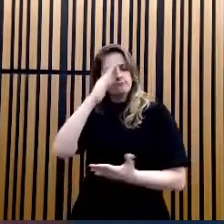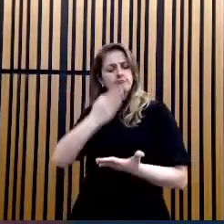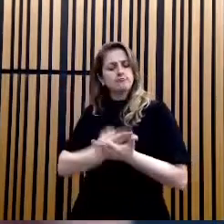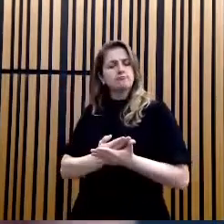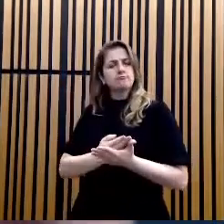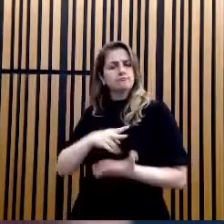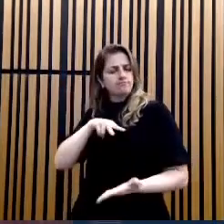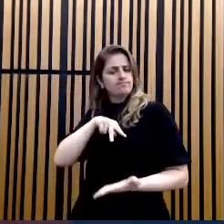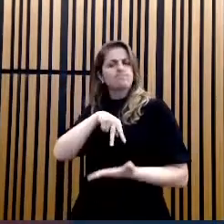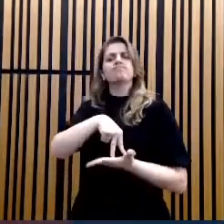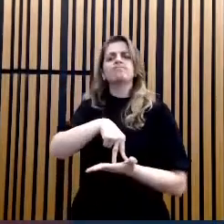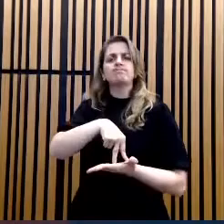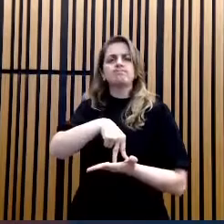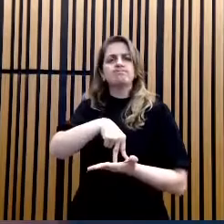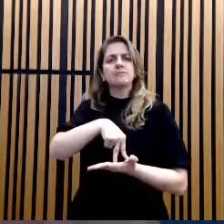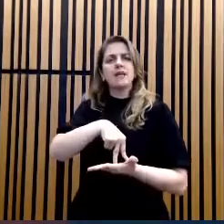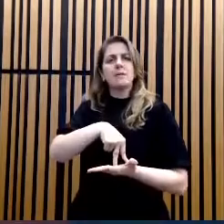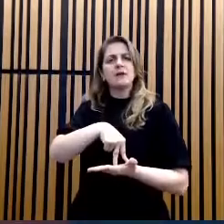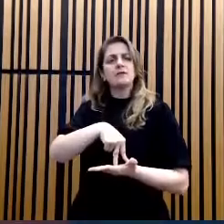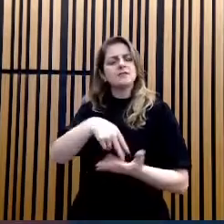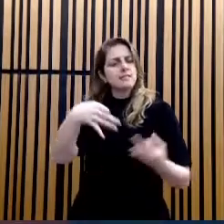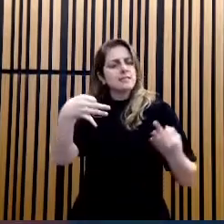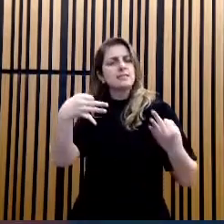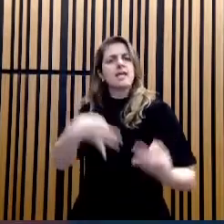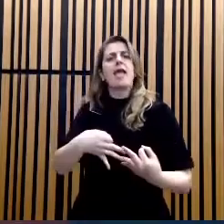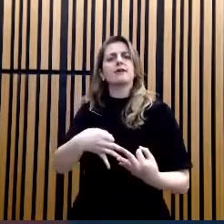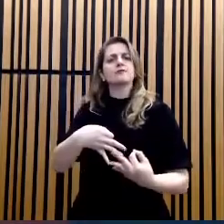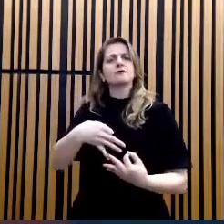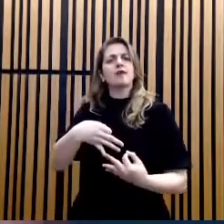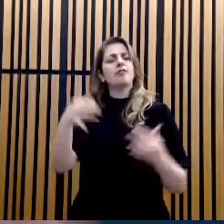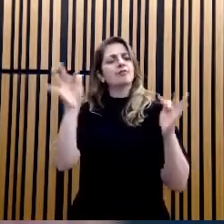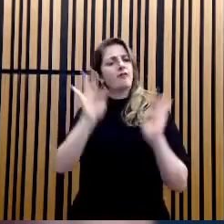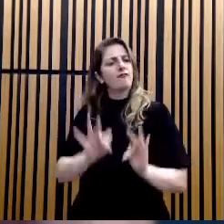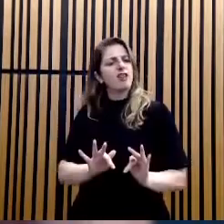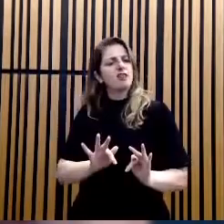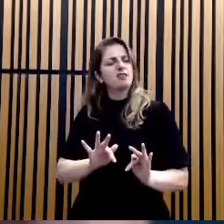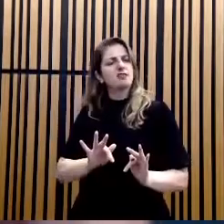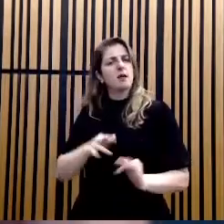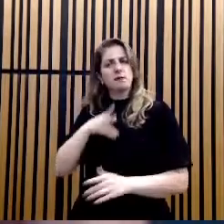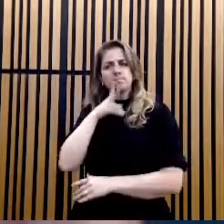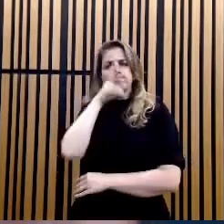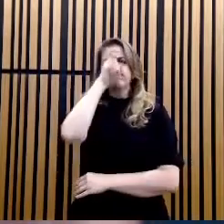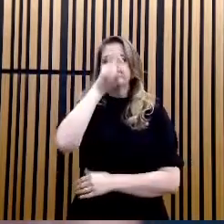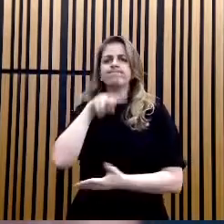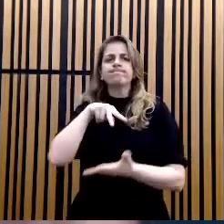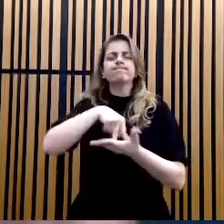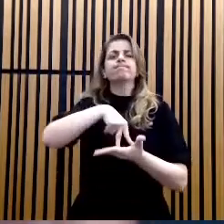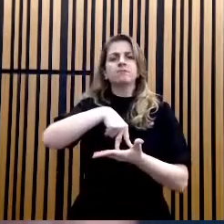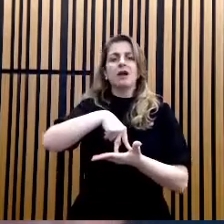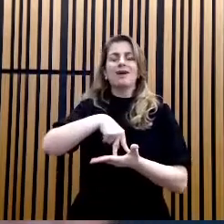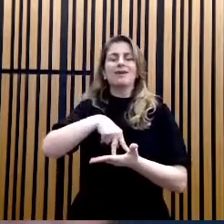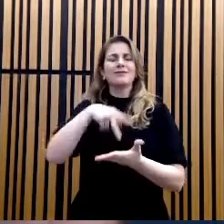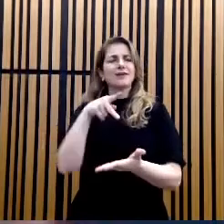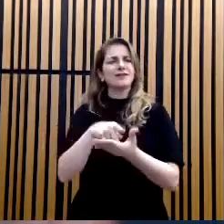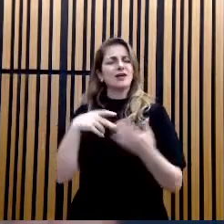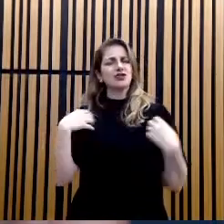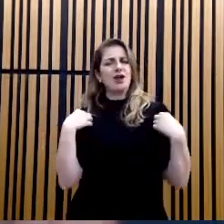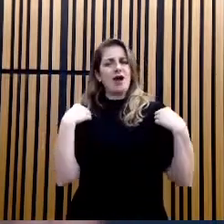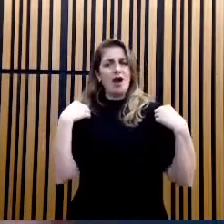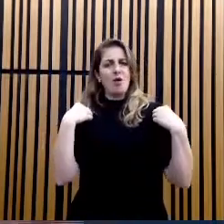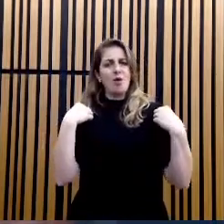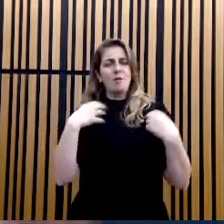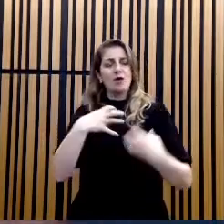aquilo com certeza de que ela está feliz e potente, tá? Eu acho que a roupa é uma